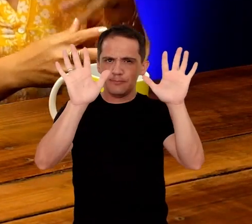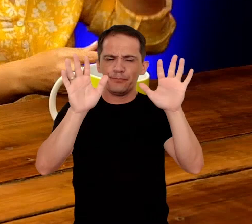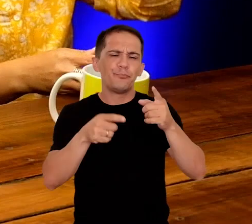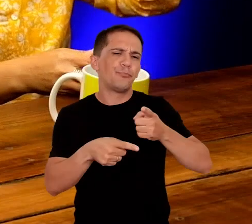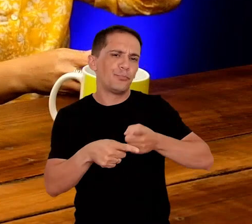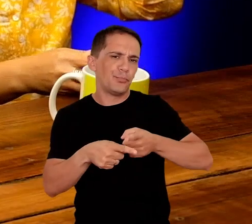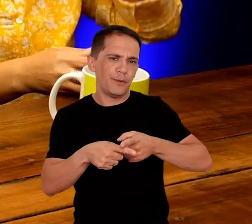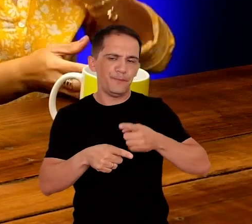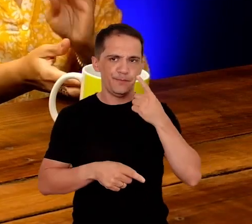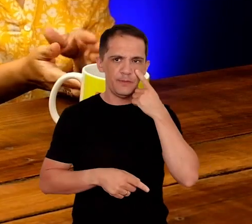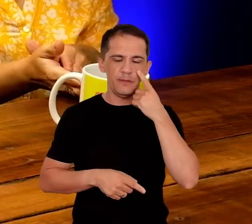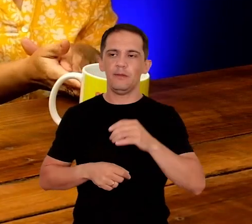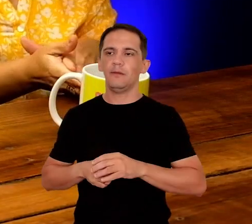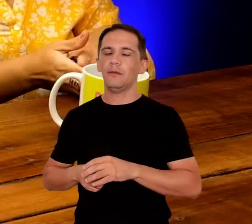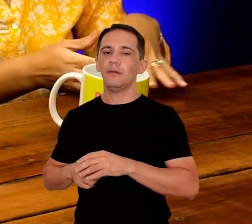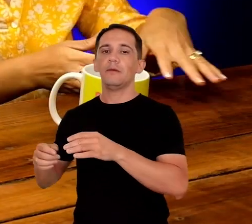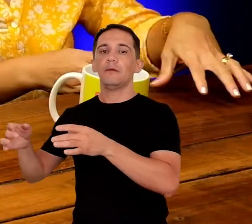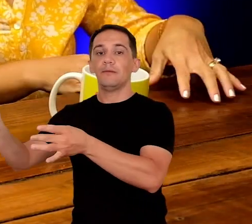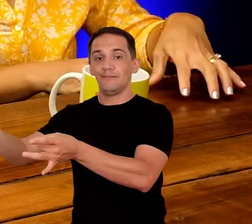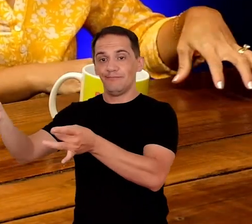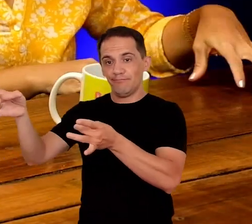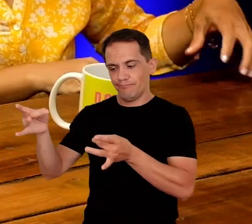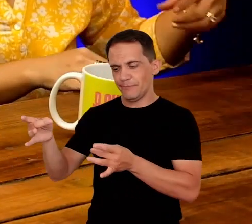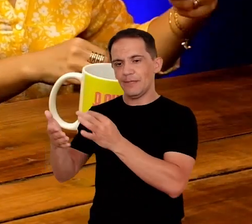A gente pede a opinião de surdos, que tipo de surdos? Então, nós temos